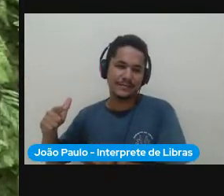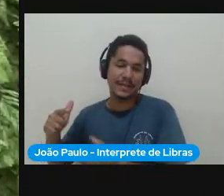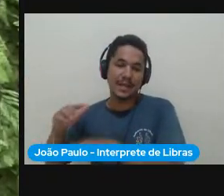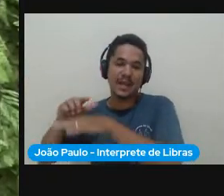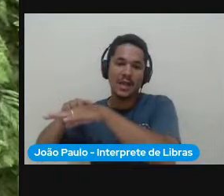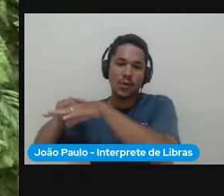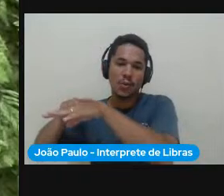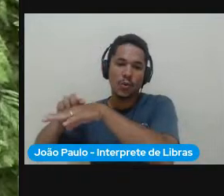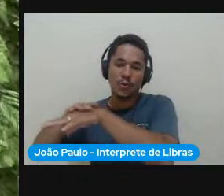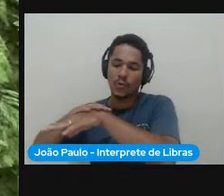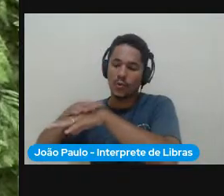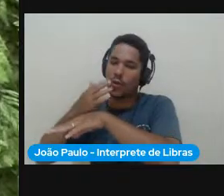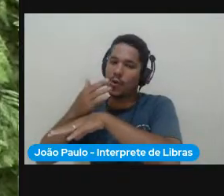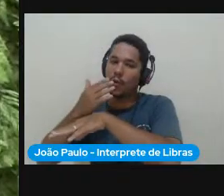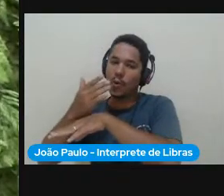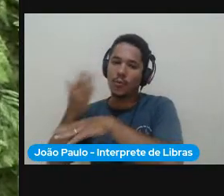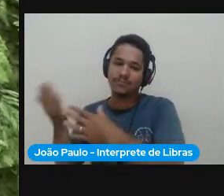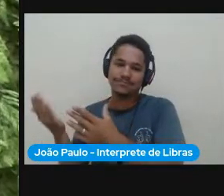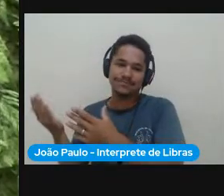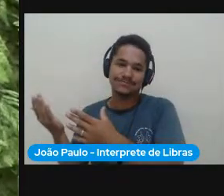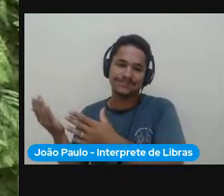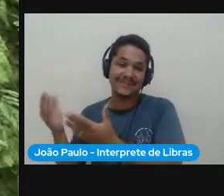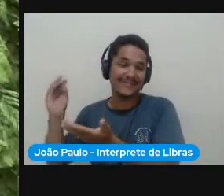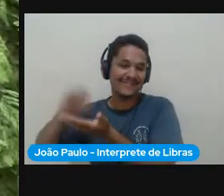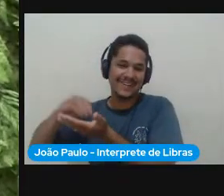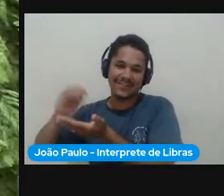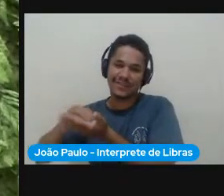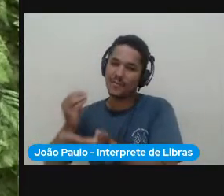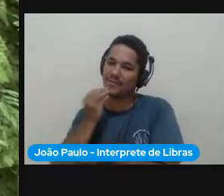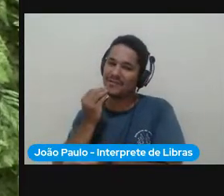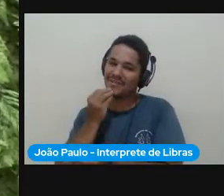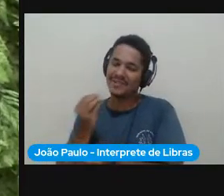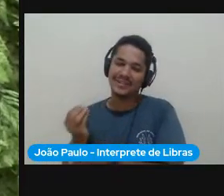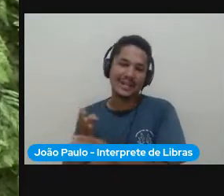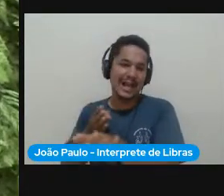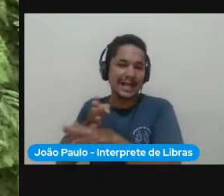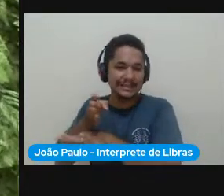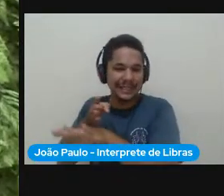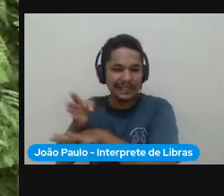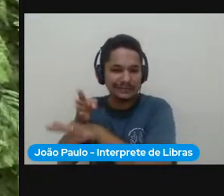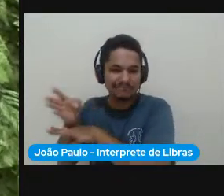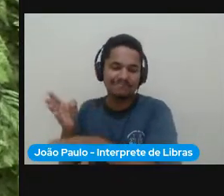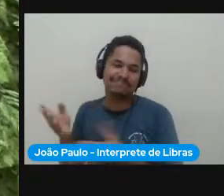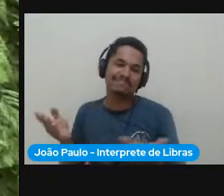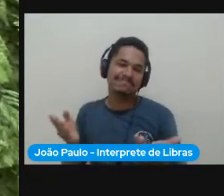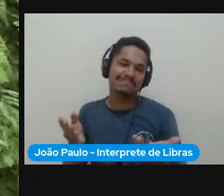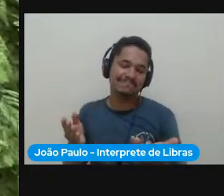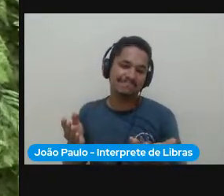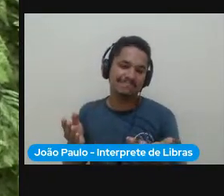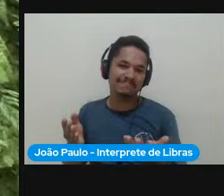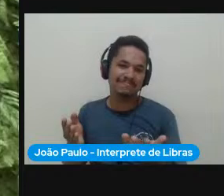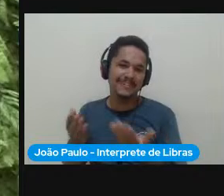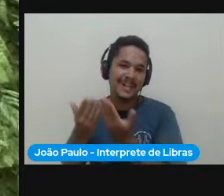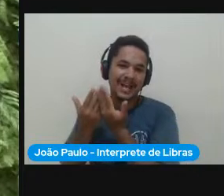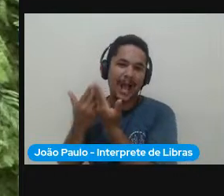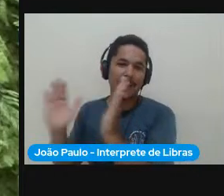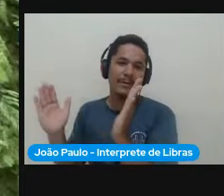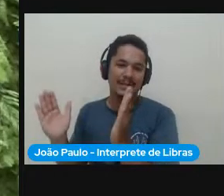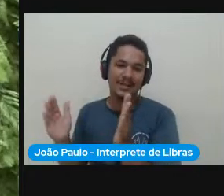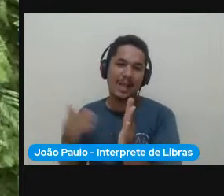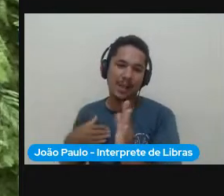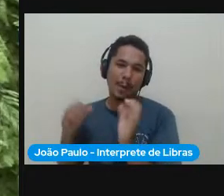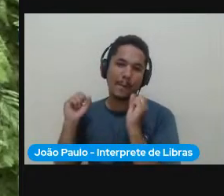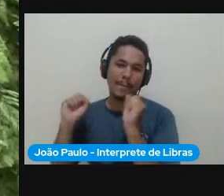diz bem, a falta de oportunidades e de acessos, enfim, e de portas abertas para que eu